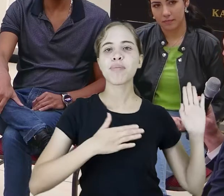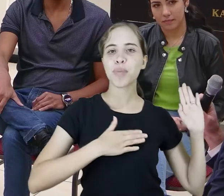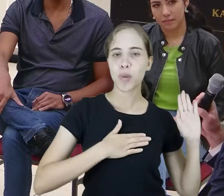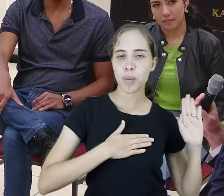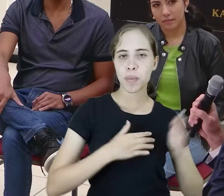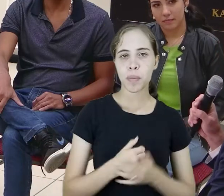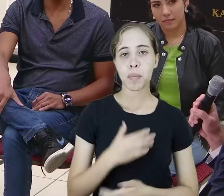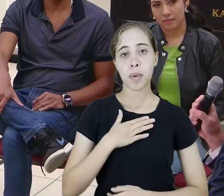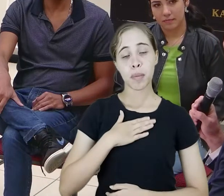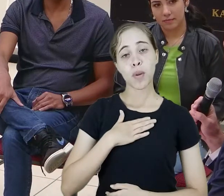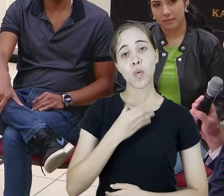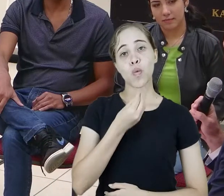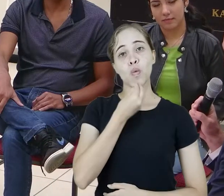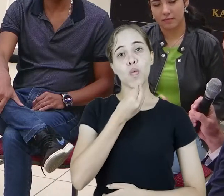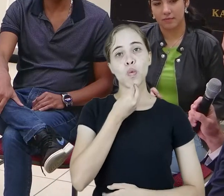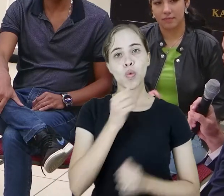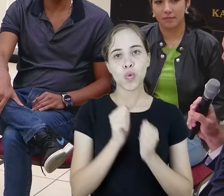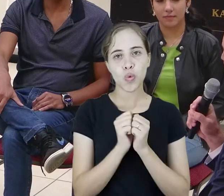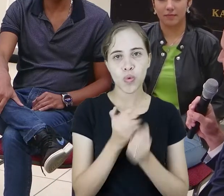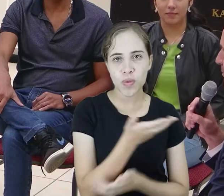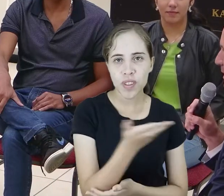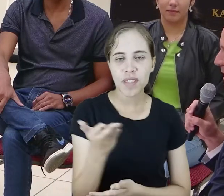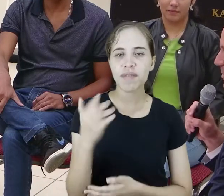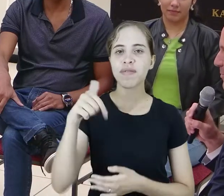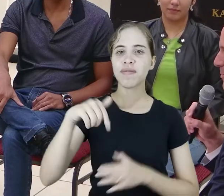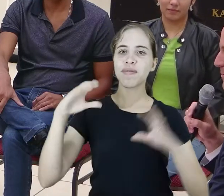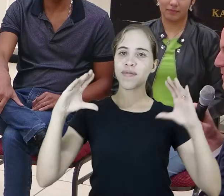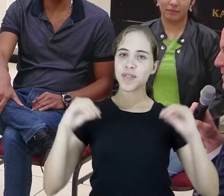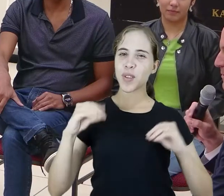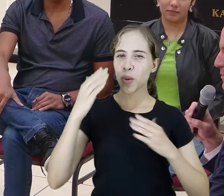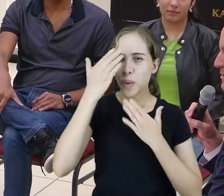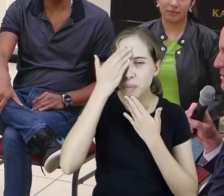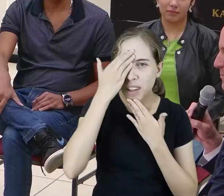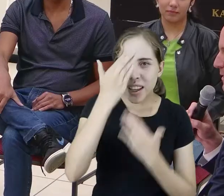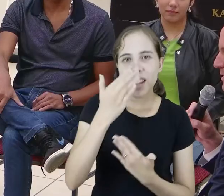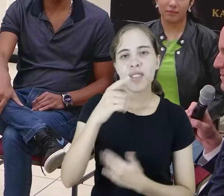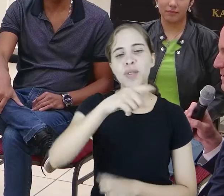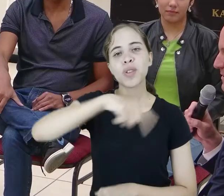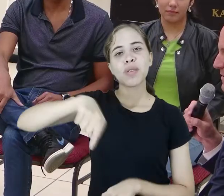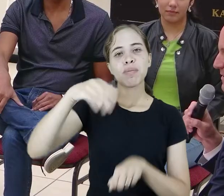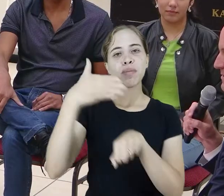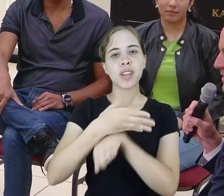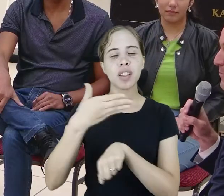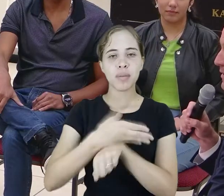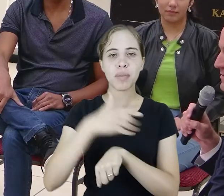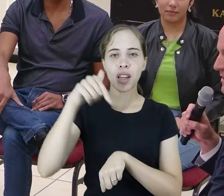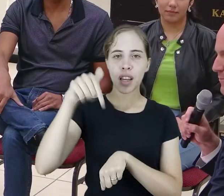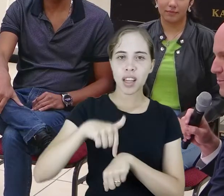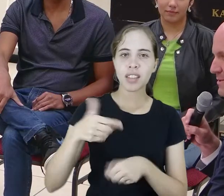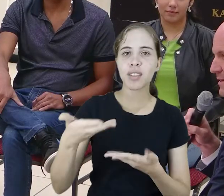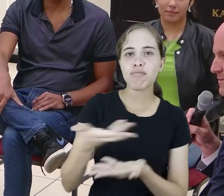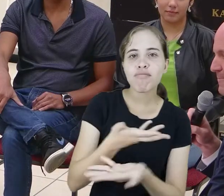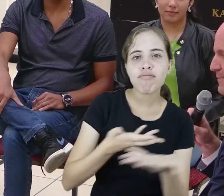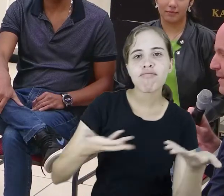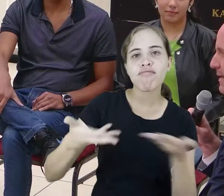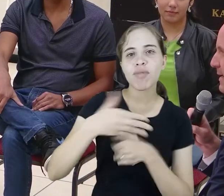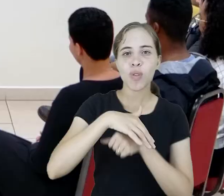um privilégio estar com vocês esta noite. Muito obrigado por participarem nesta conversa que vamos